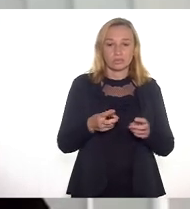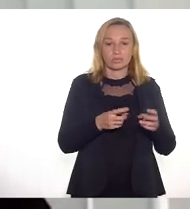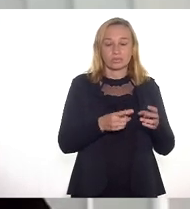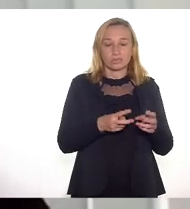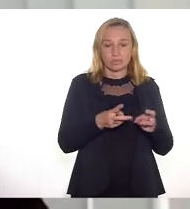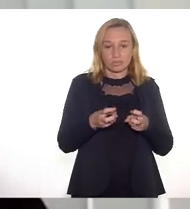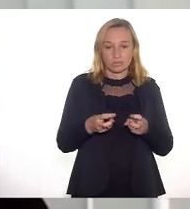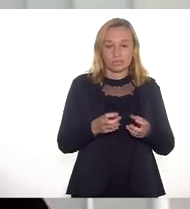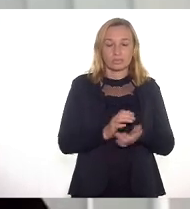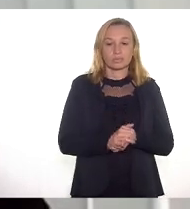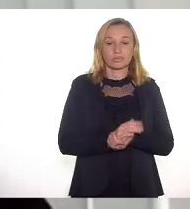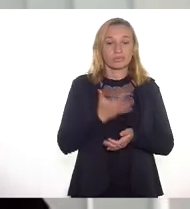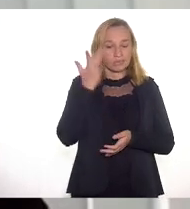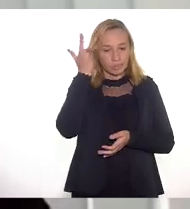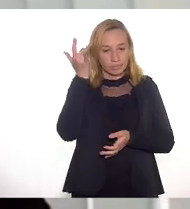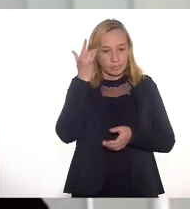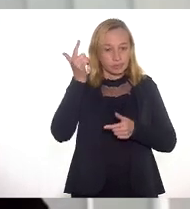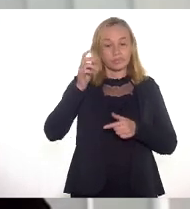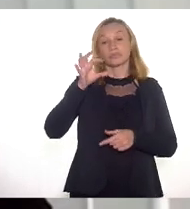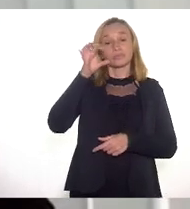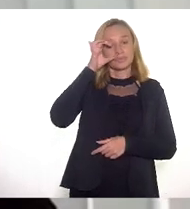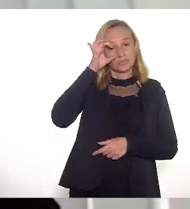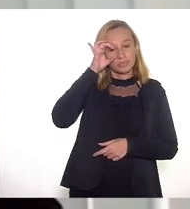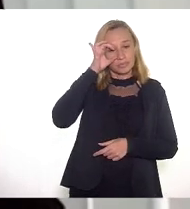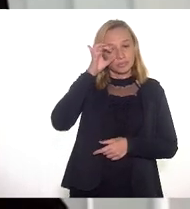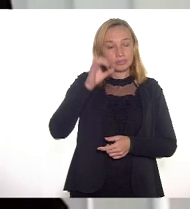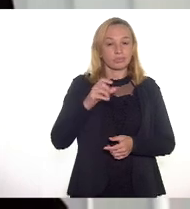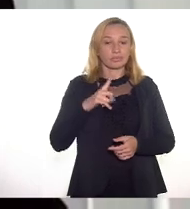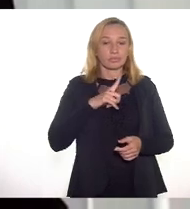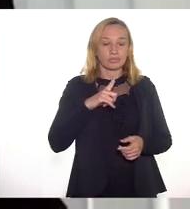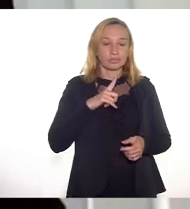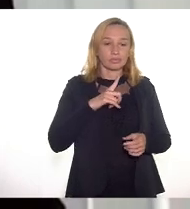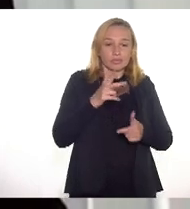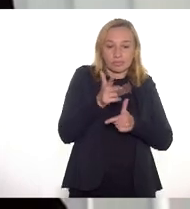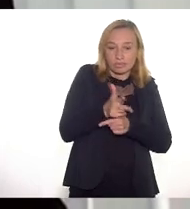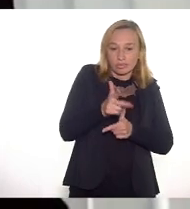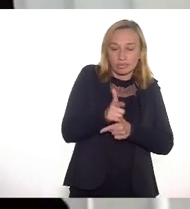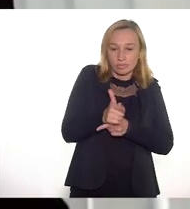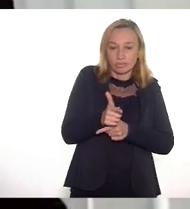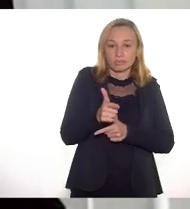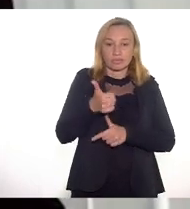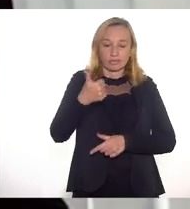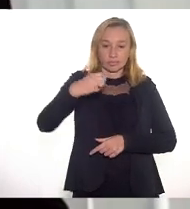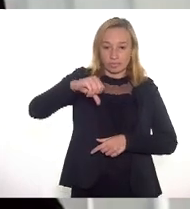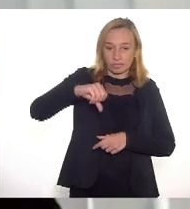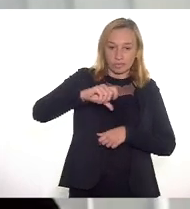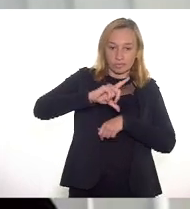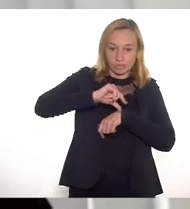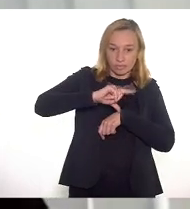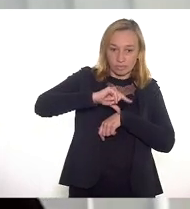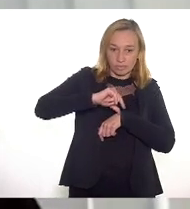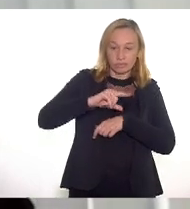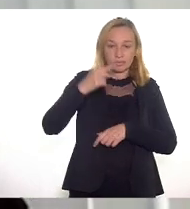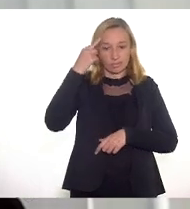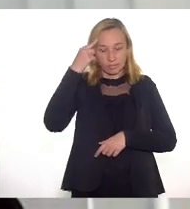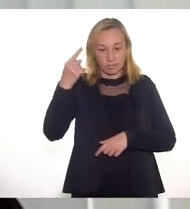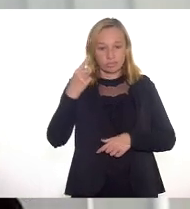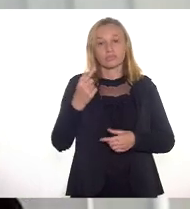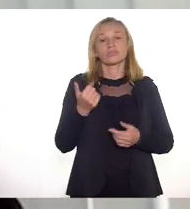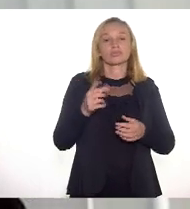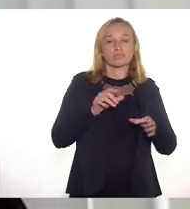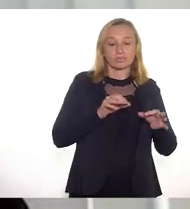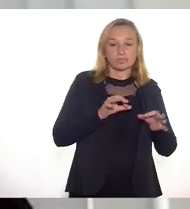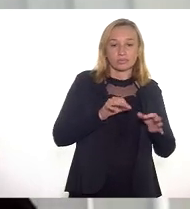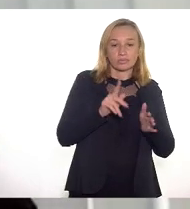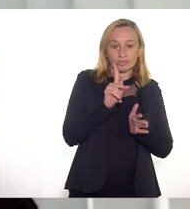amanhã, no meu Instagram, Adriana Baltazar, vai ter uma live às 19 horas com o idealizador desse